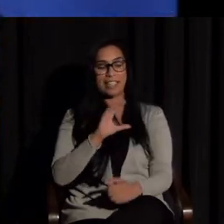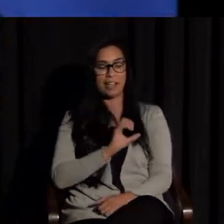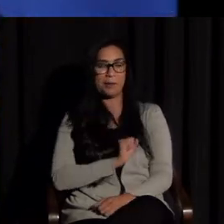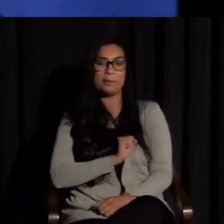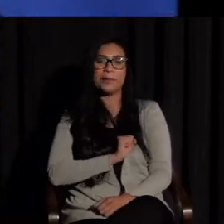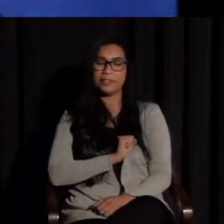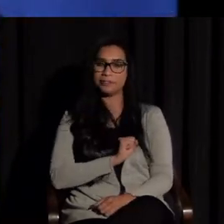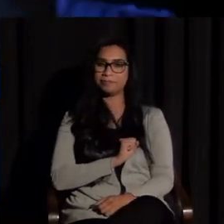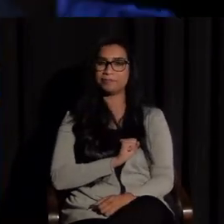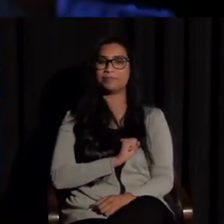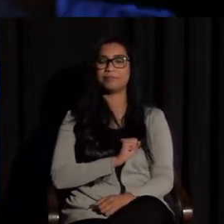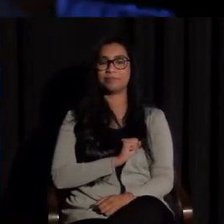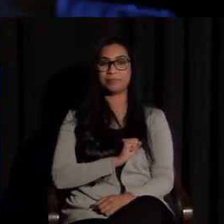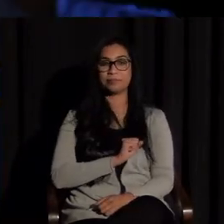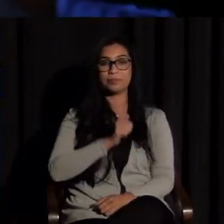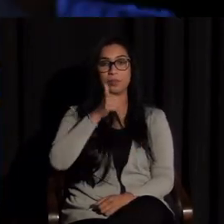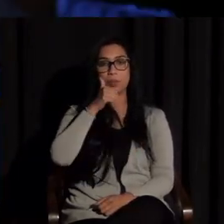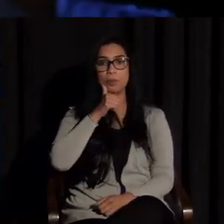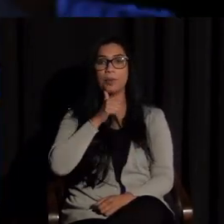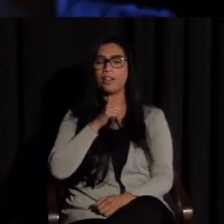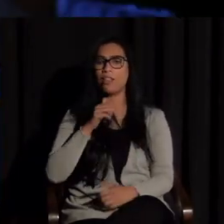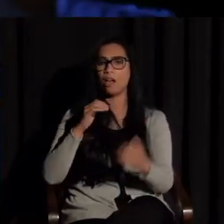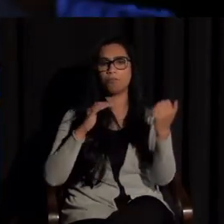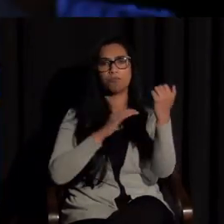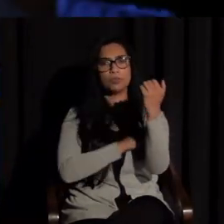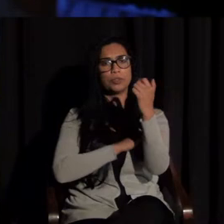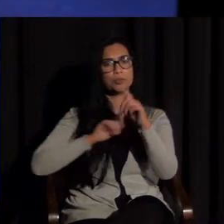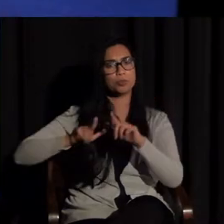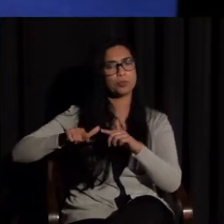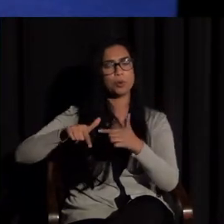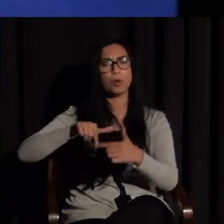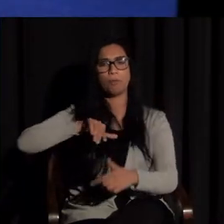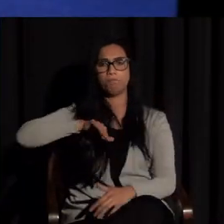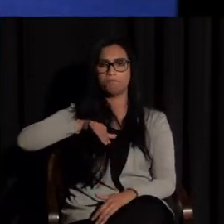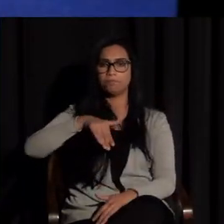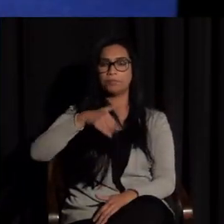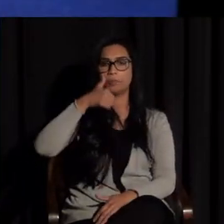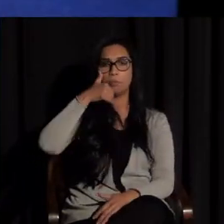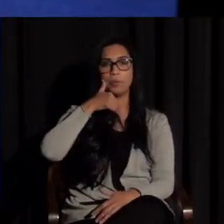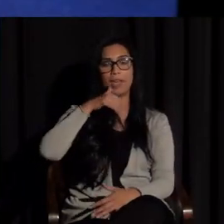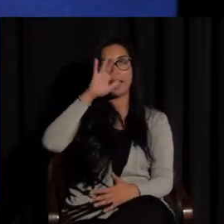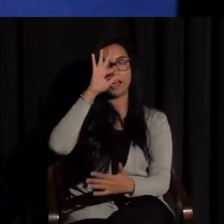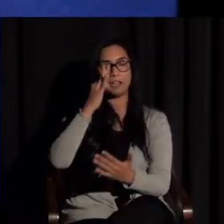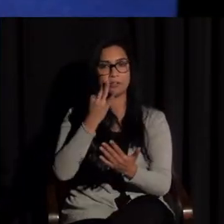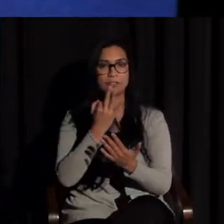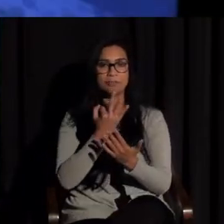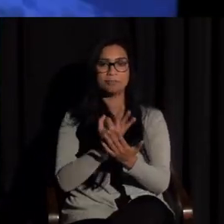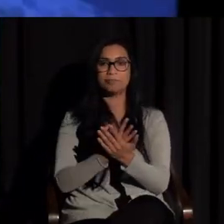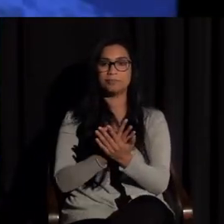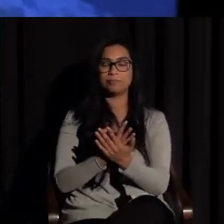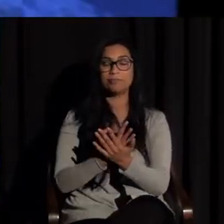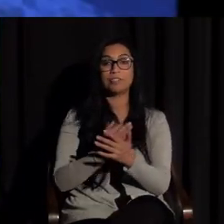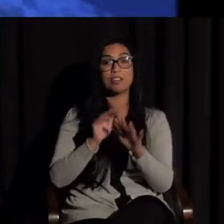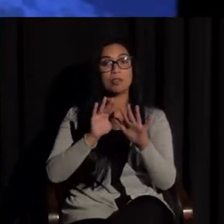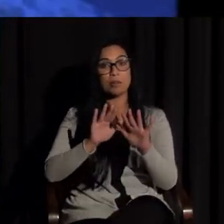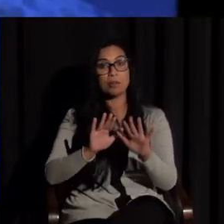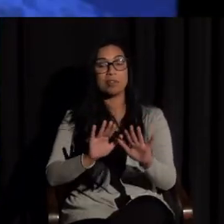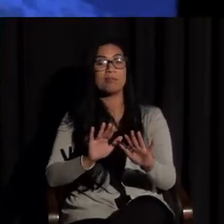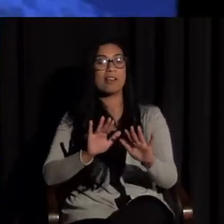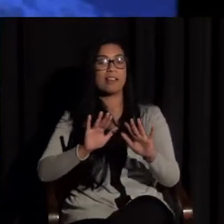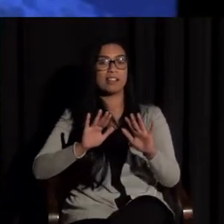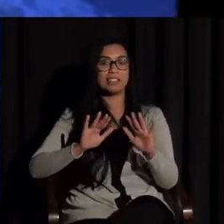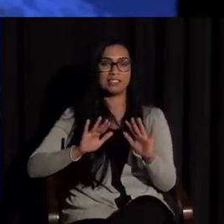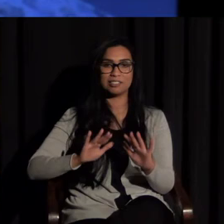amor. Mulher de luta, mulher coragem, mulher de fé, mas é por isso que